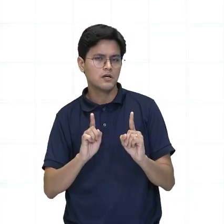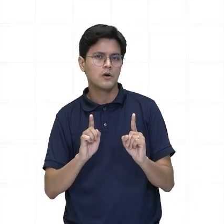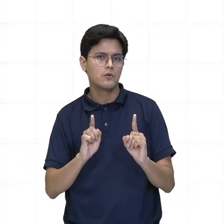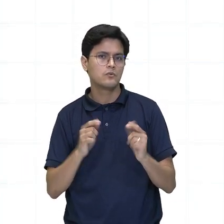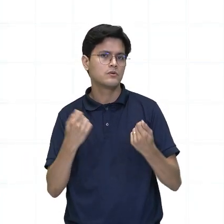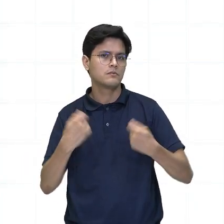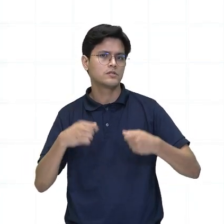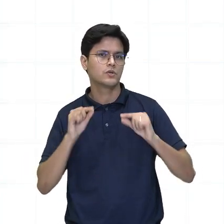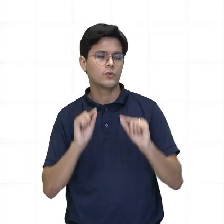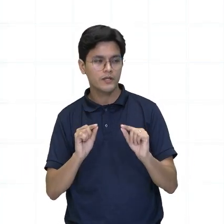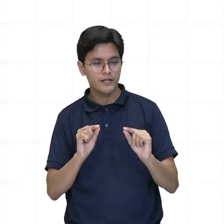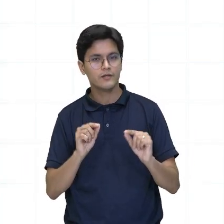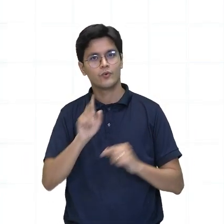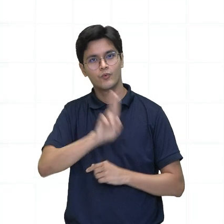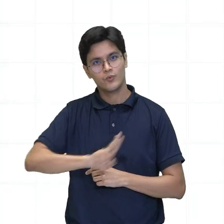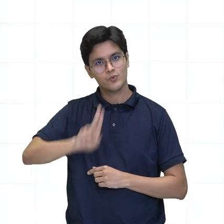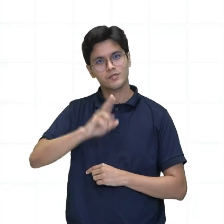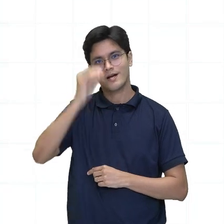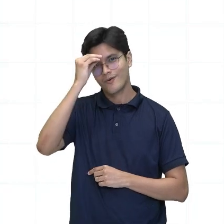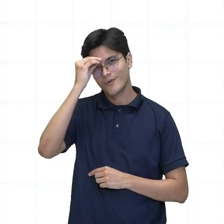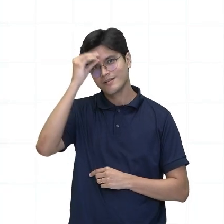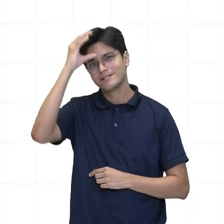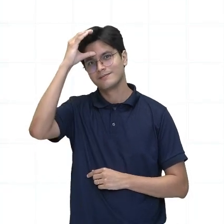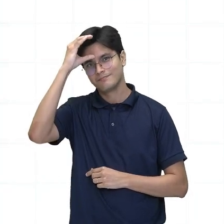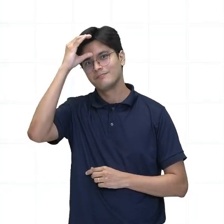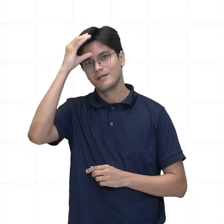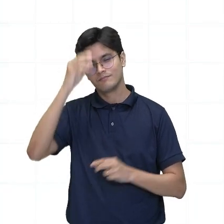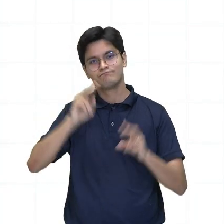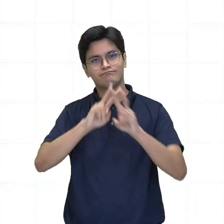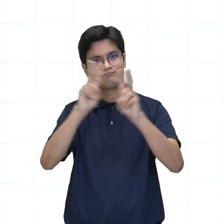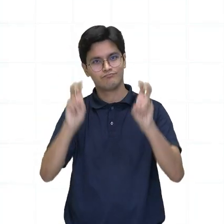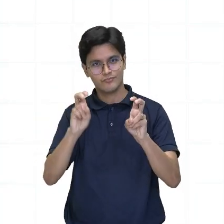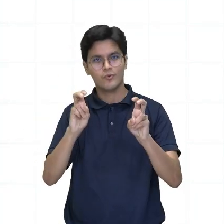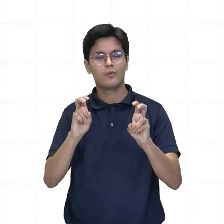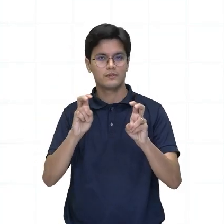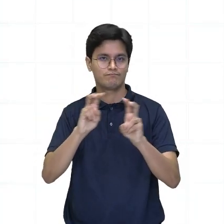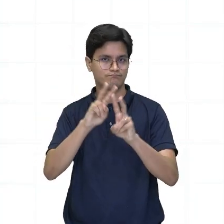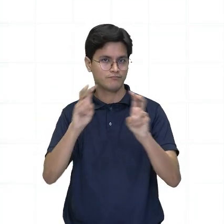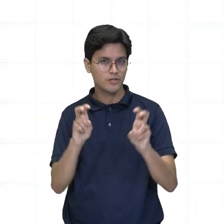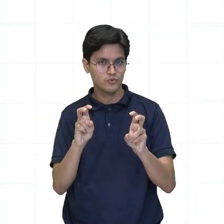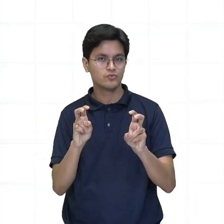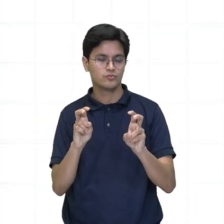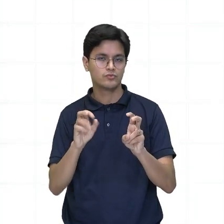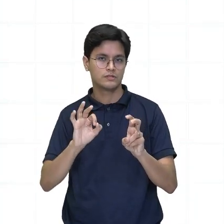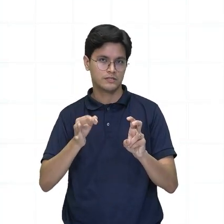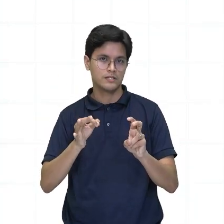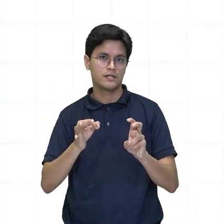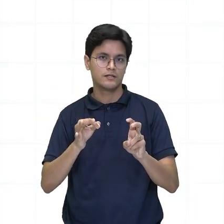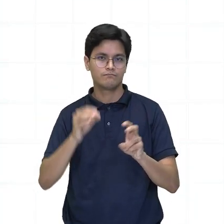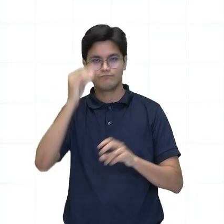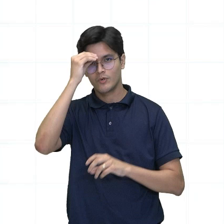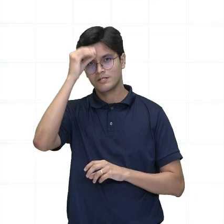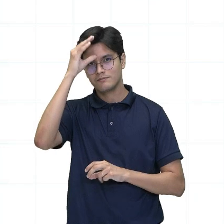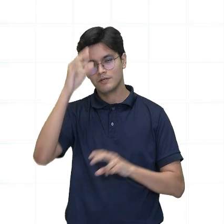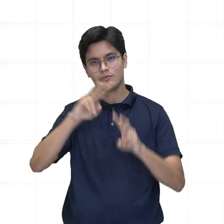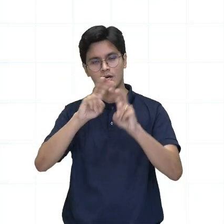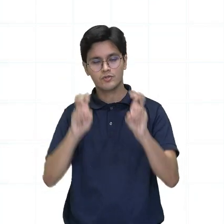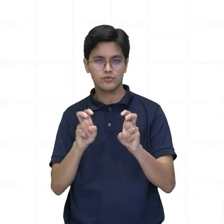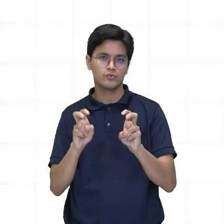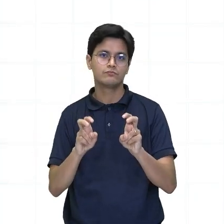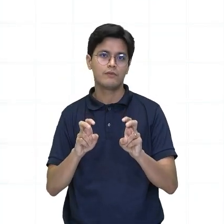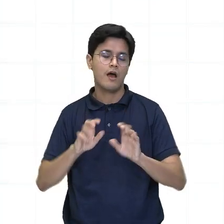nosso conhecimento sobre algo, o nosso conhecimento de mundo, a nossa opinião, que a gente consegue responder sem